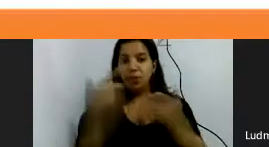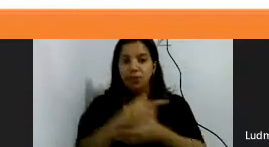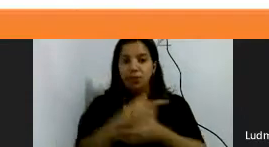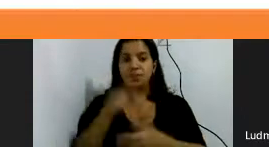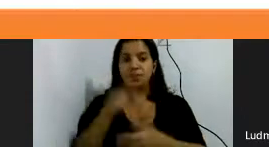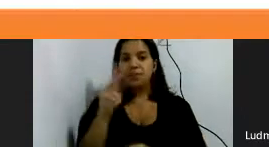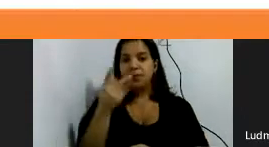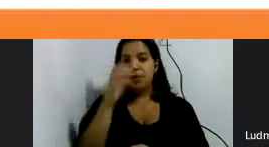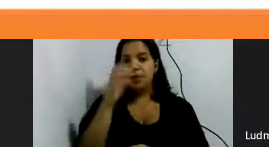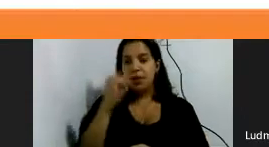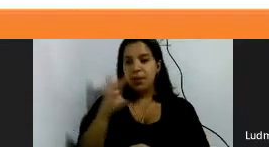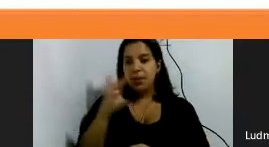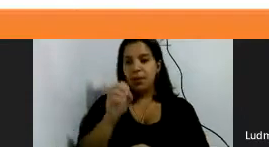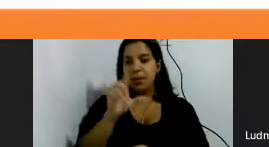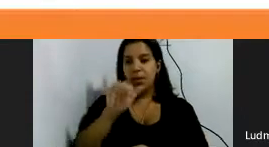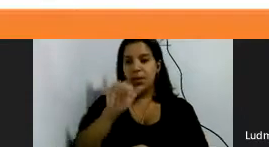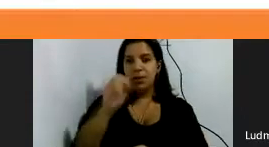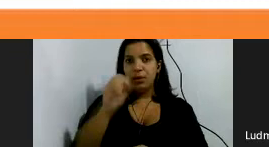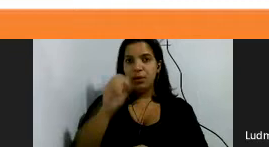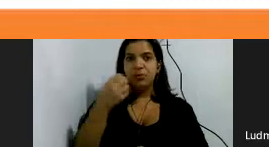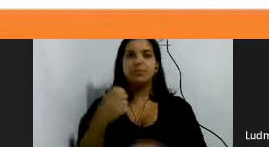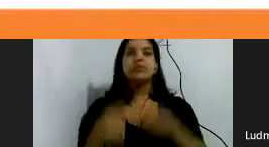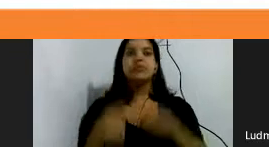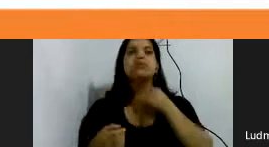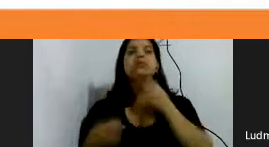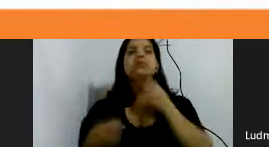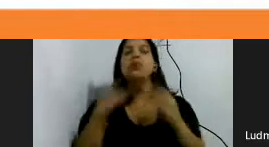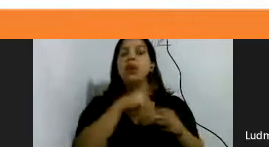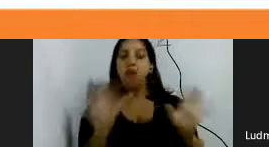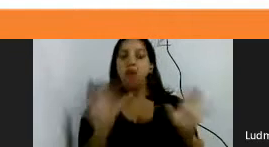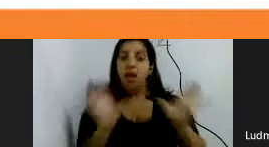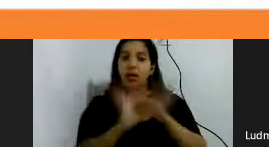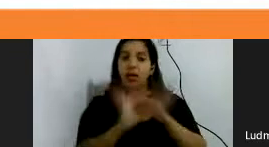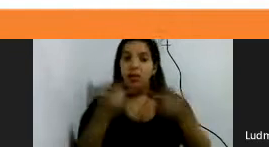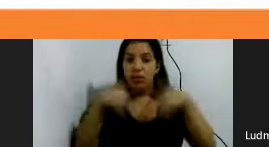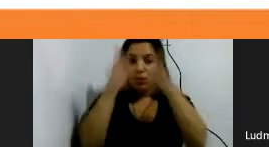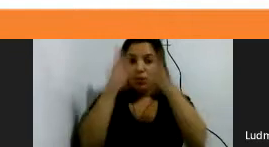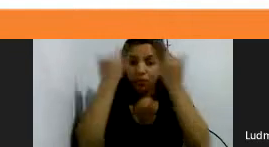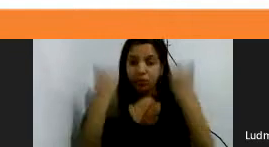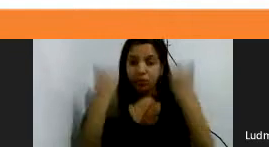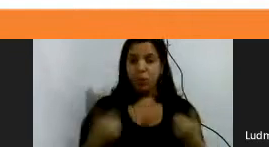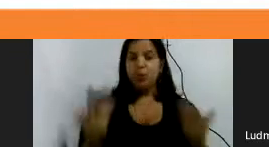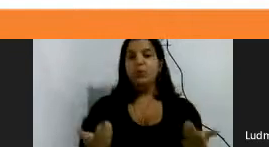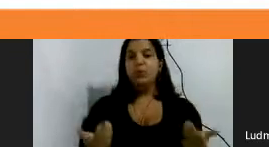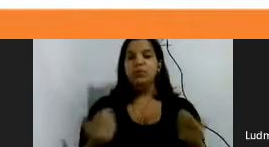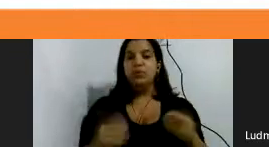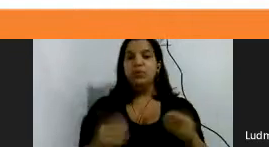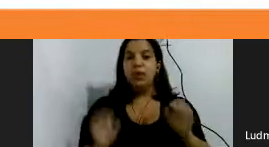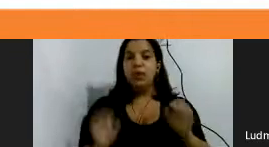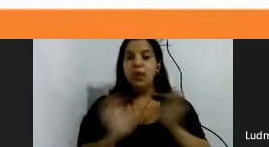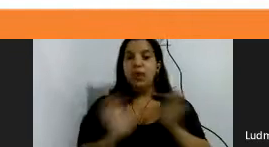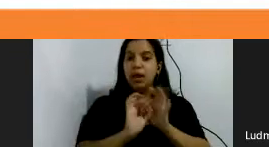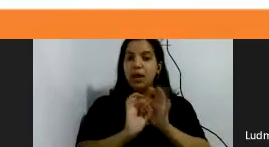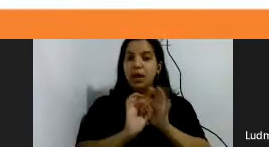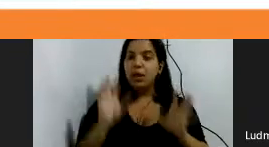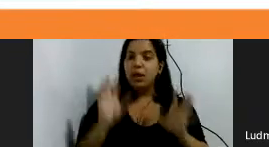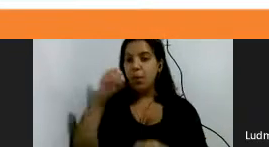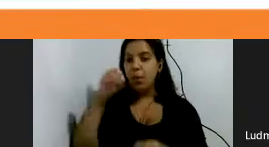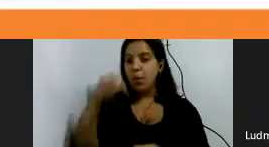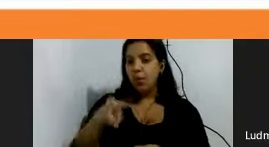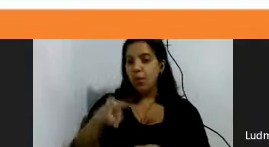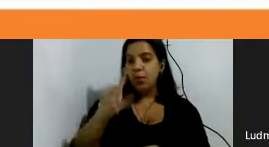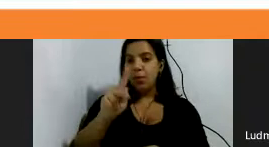hemólise intravascular. Então, a gente tem a ligação do anticorpo, que vai ativar o complemento, e, no